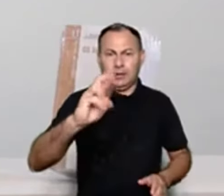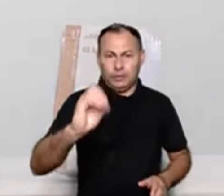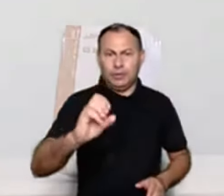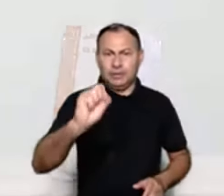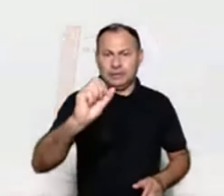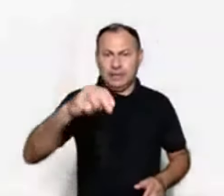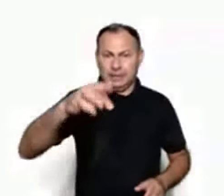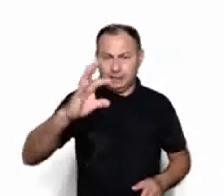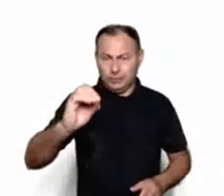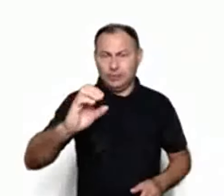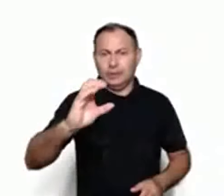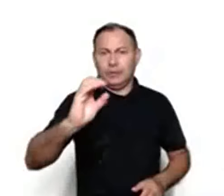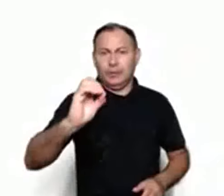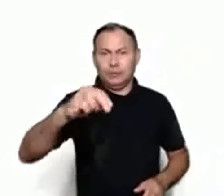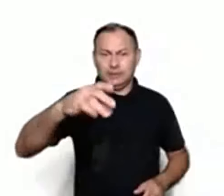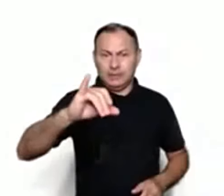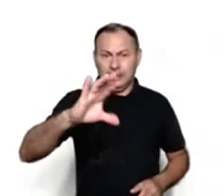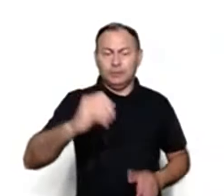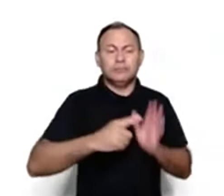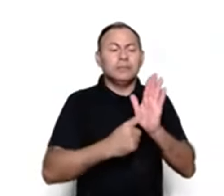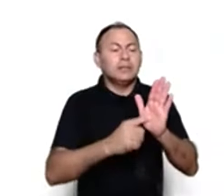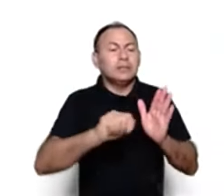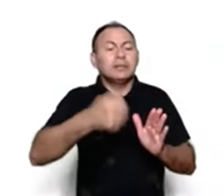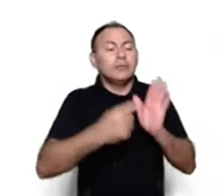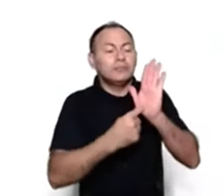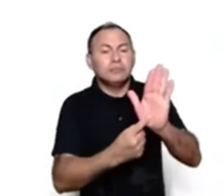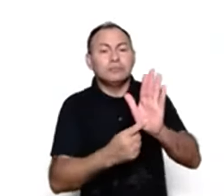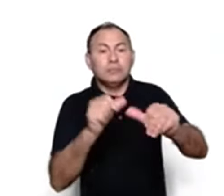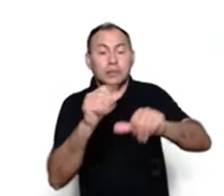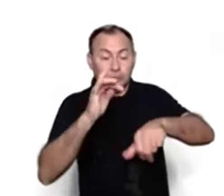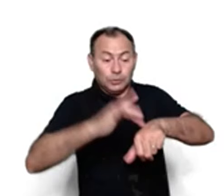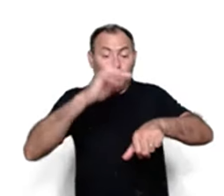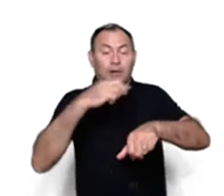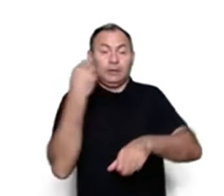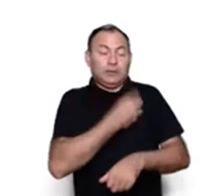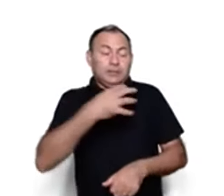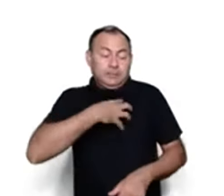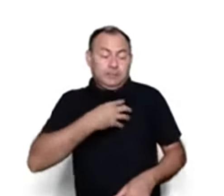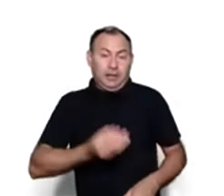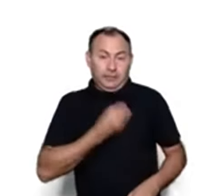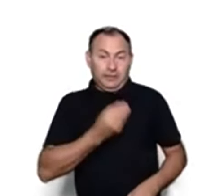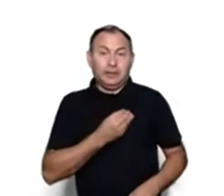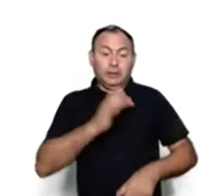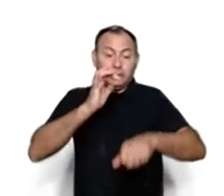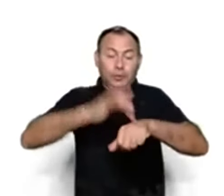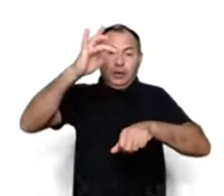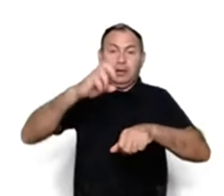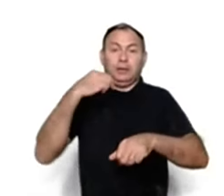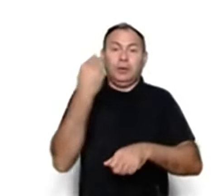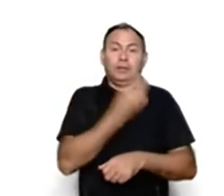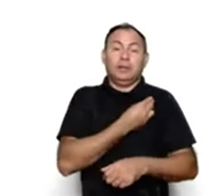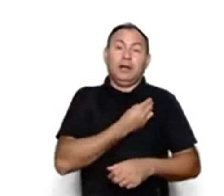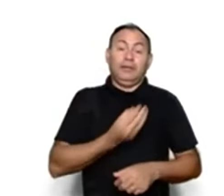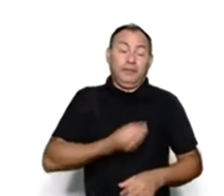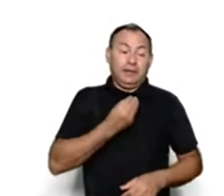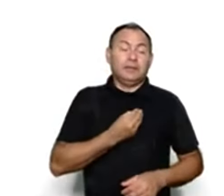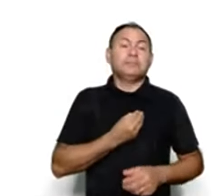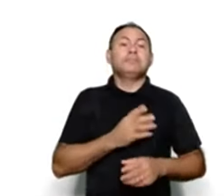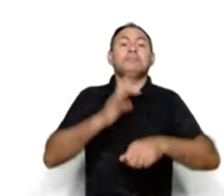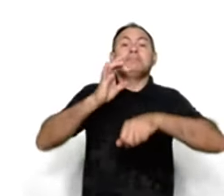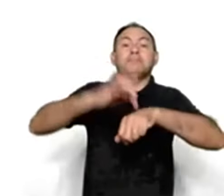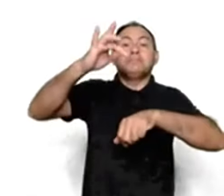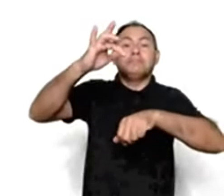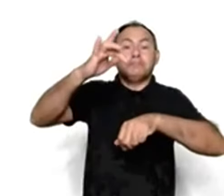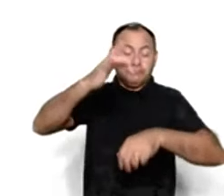sinais são sinais sensíveis. Eles tocam a nossa sensibilidade, eles tocam a nossa vida,